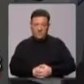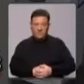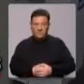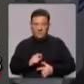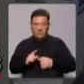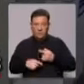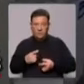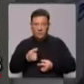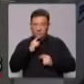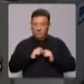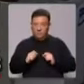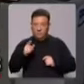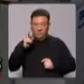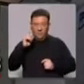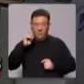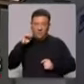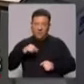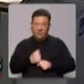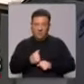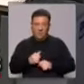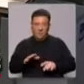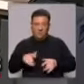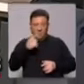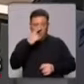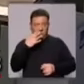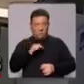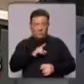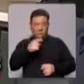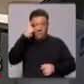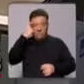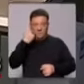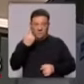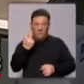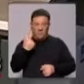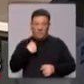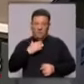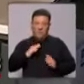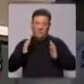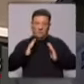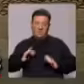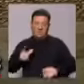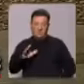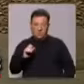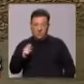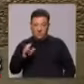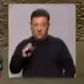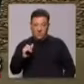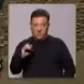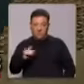Depois de um longo e intenso dia de trabalho, qualquer comum mortal só pensaria numa coisa: descanso. Jorge Queiroz,